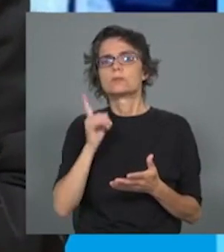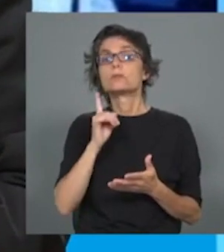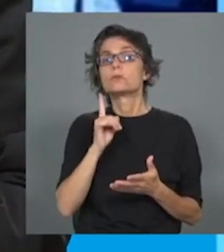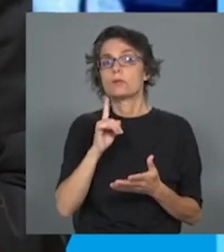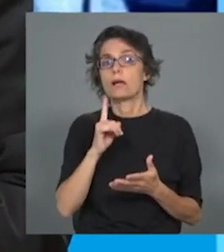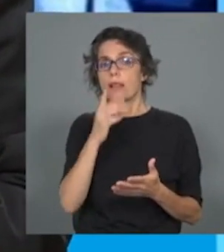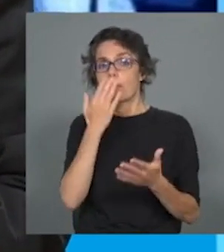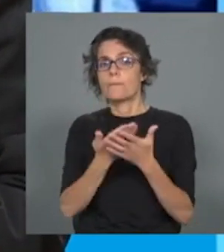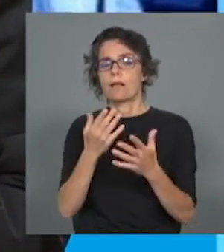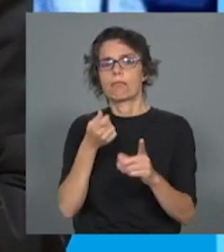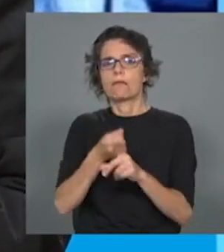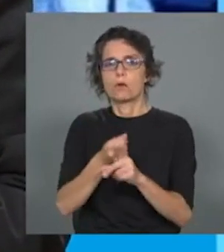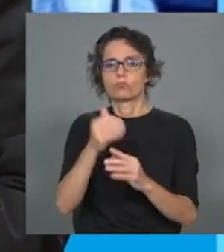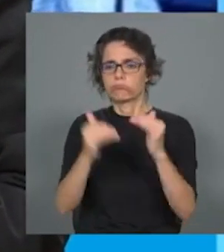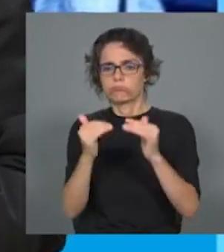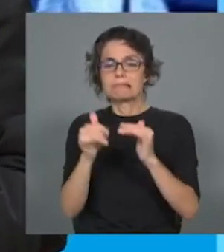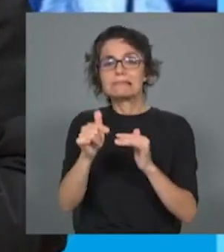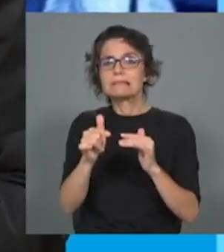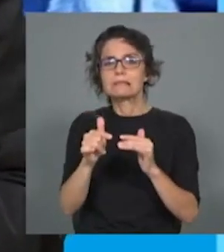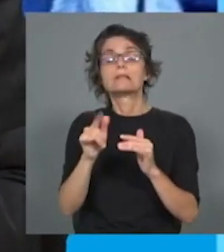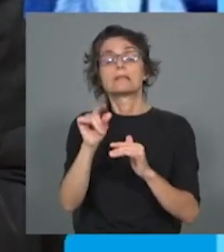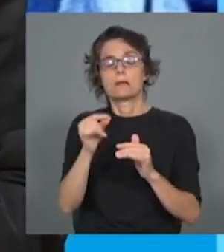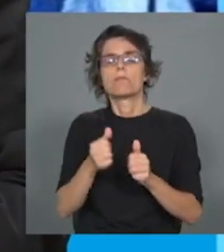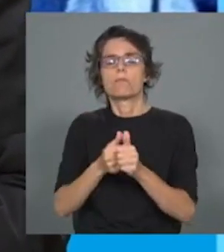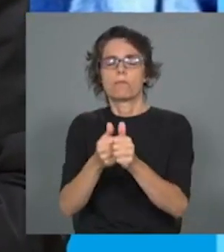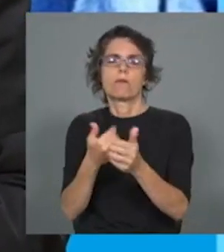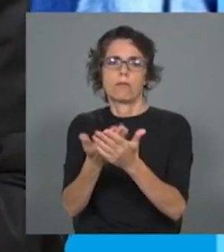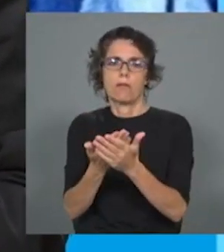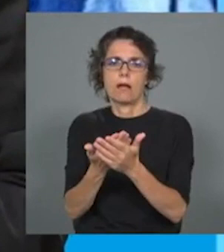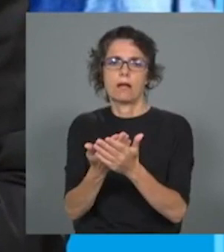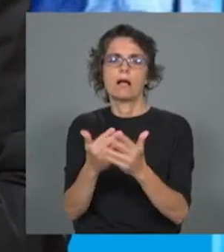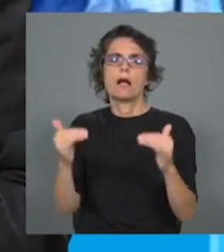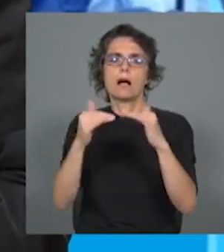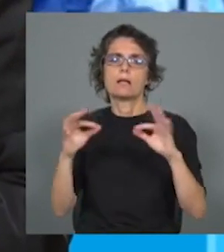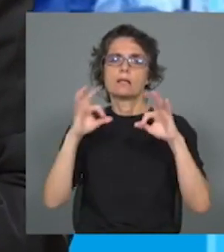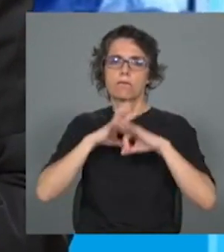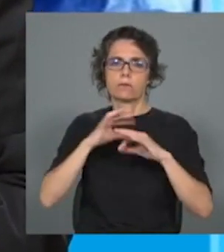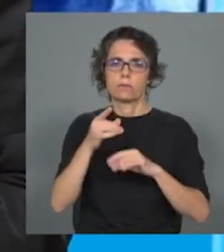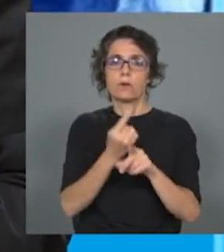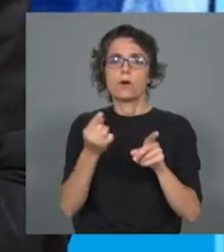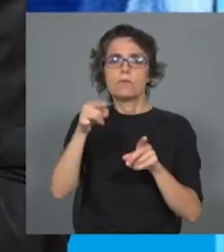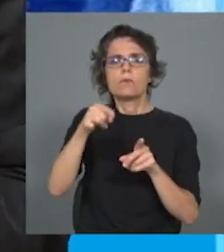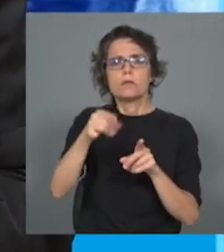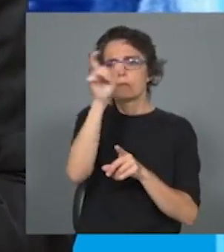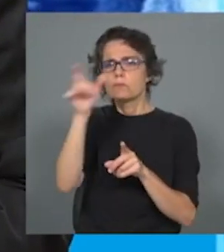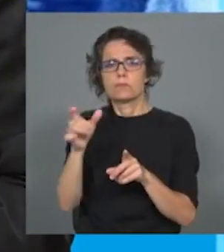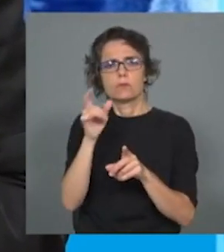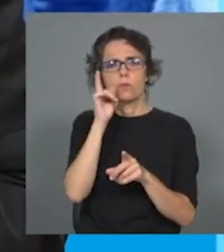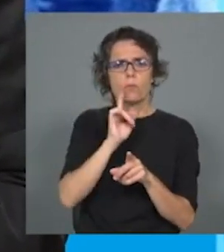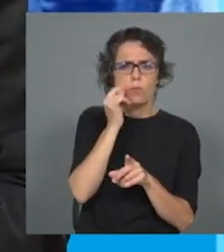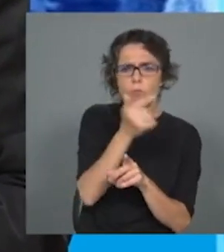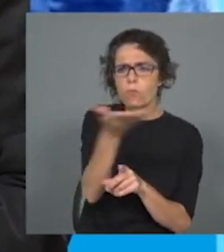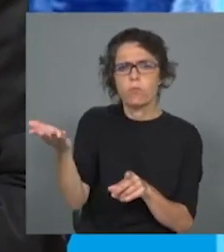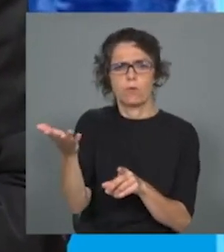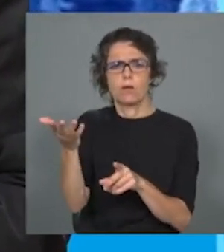luta desigual aquilo que significa um acompanhamento espiritual destes homens e mulheres que, enfim, nos dão um exemplo